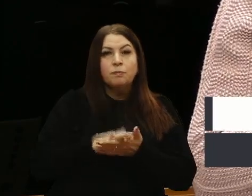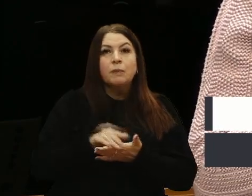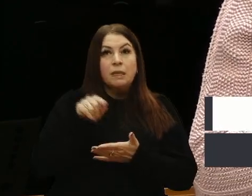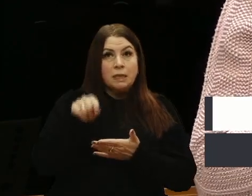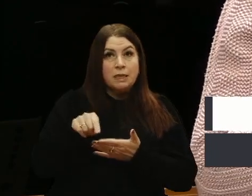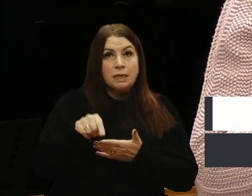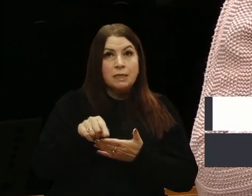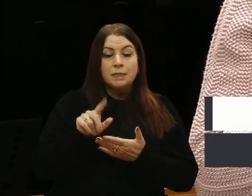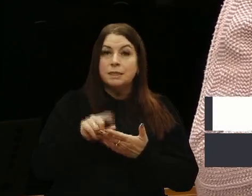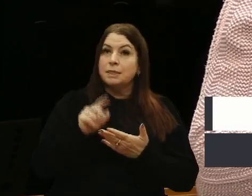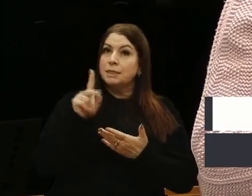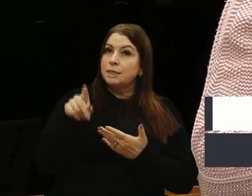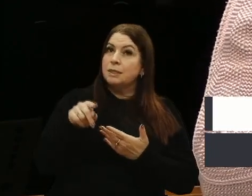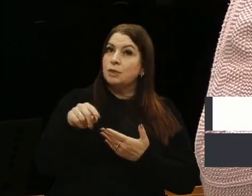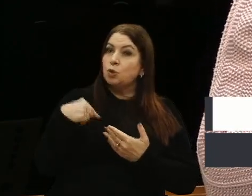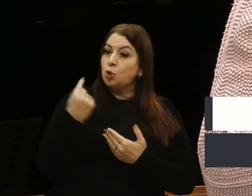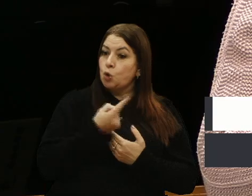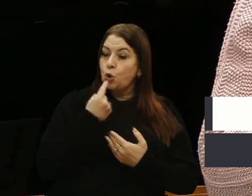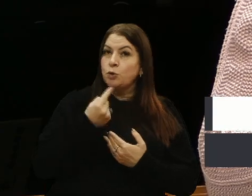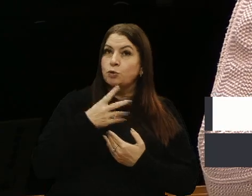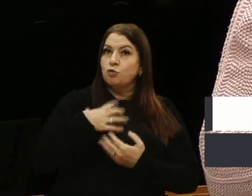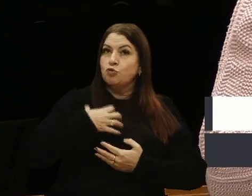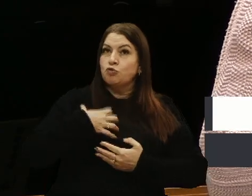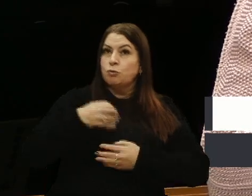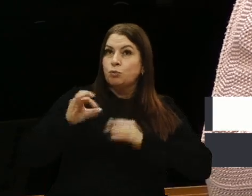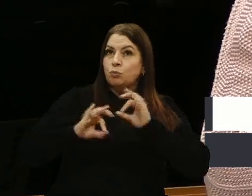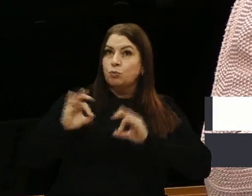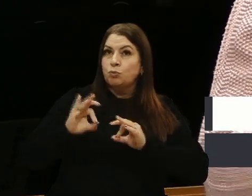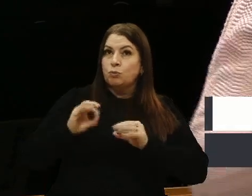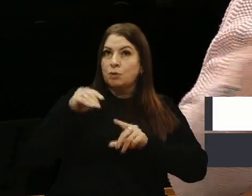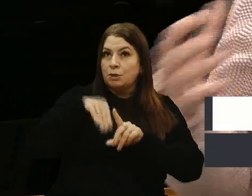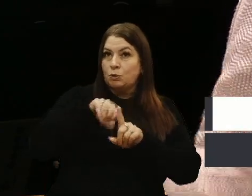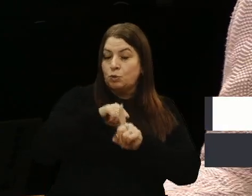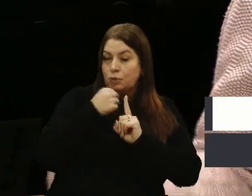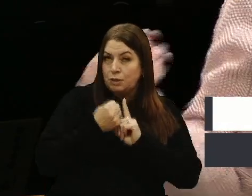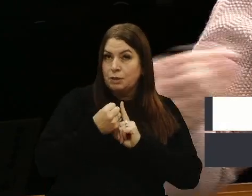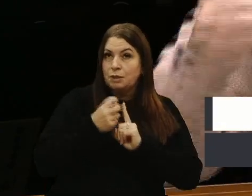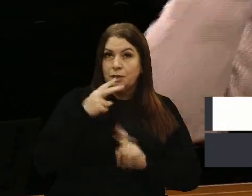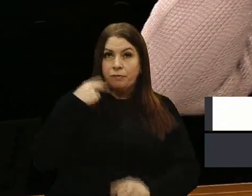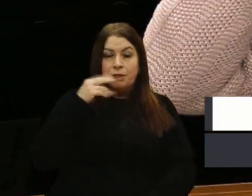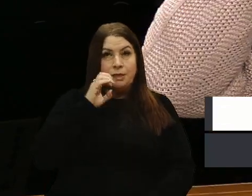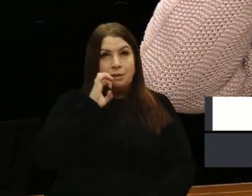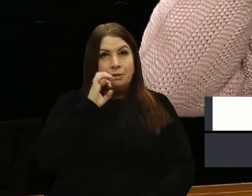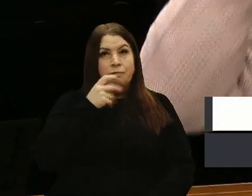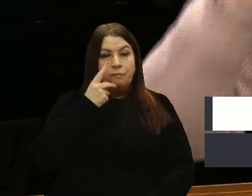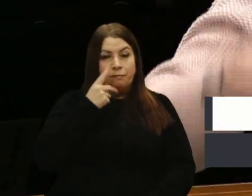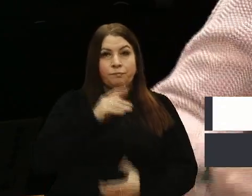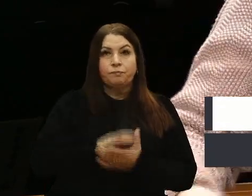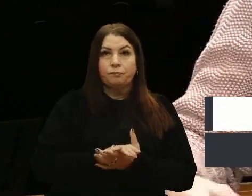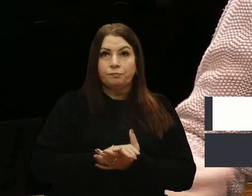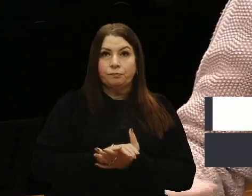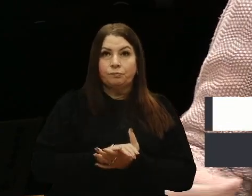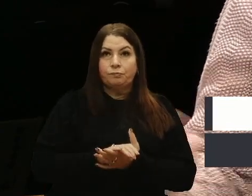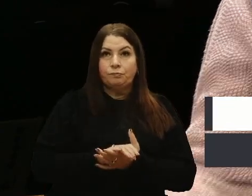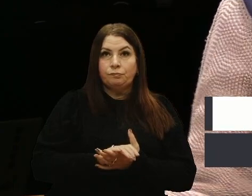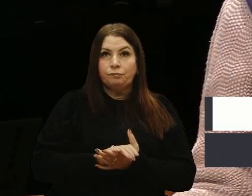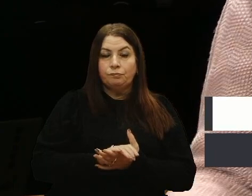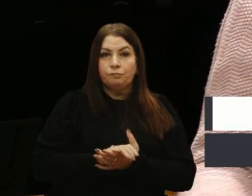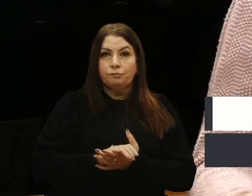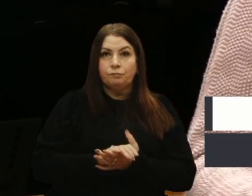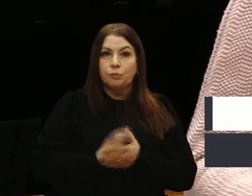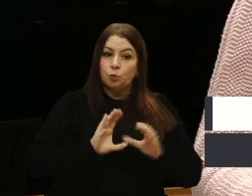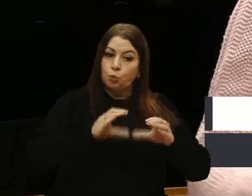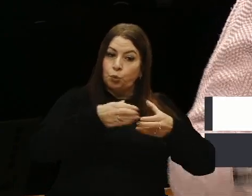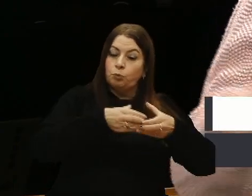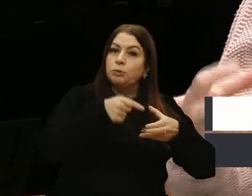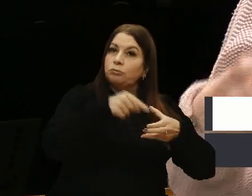essa concepção vem muito da nossa forma de organização enquanto sociedade. A vereadora Estela aqui citou, né, a questão de aldeia,